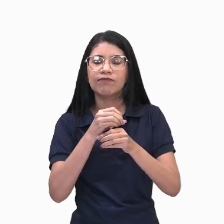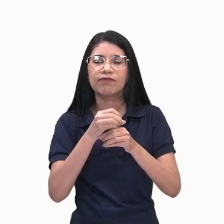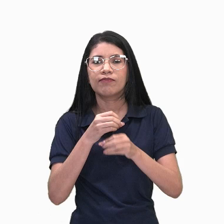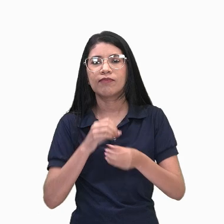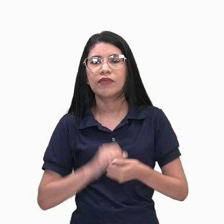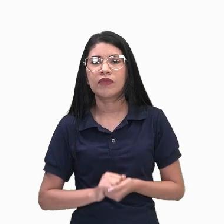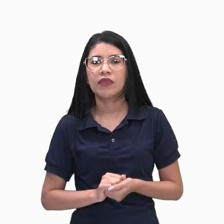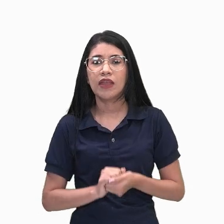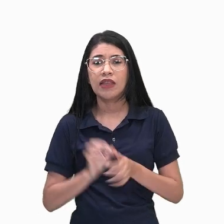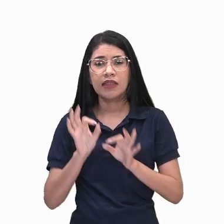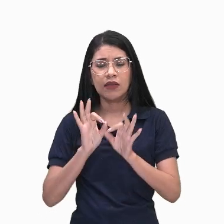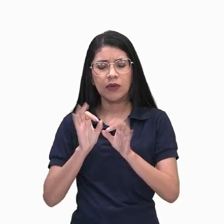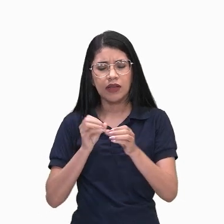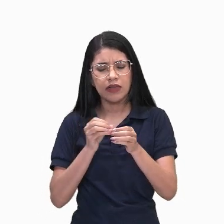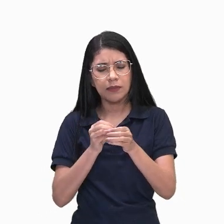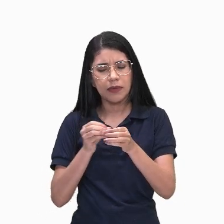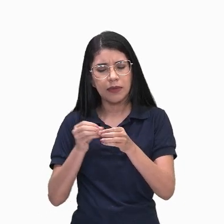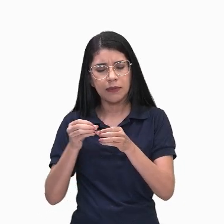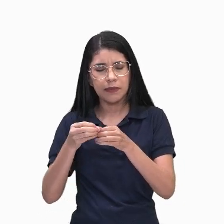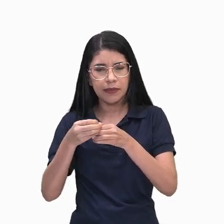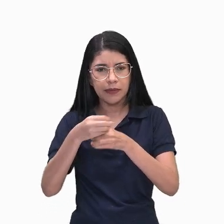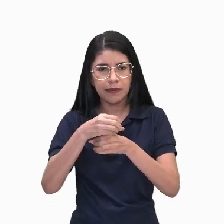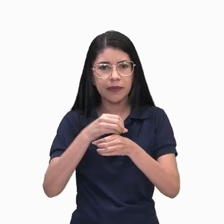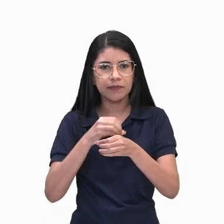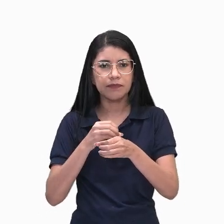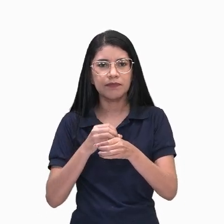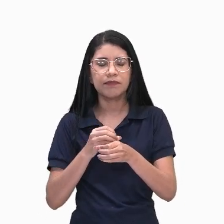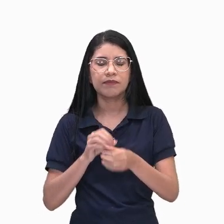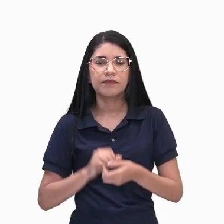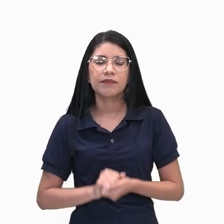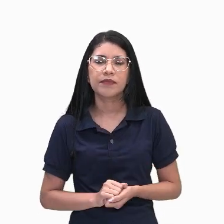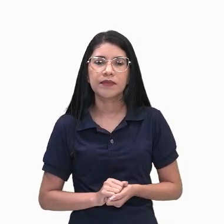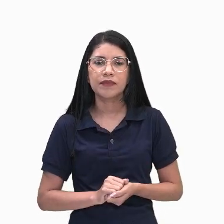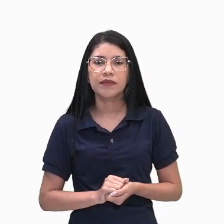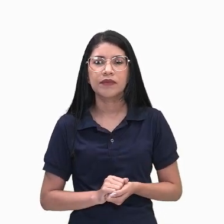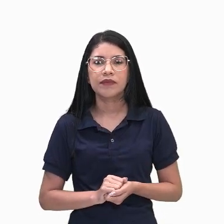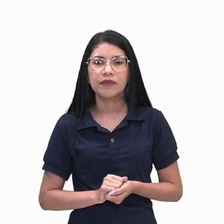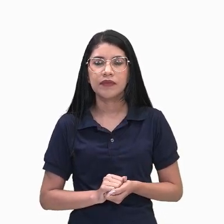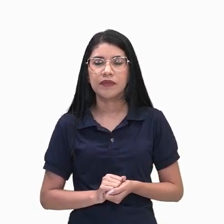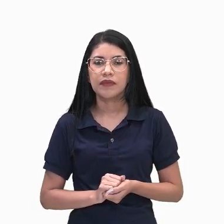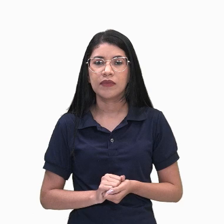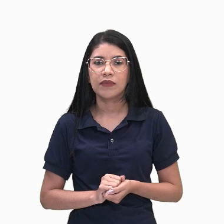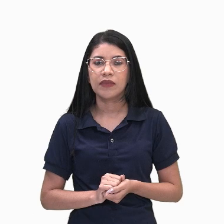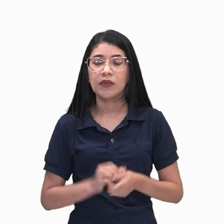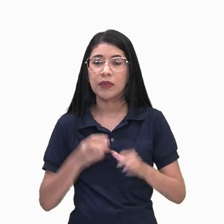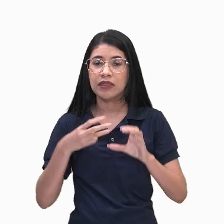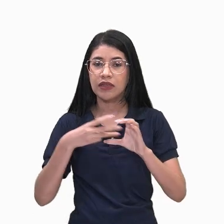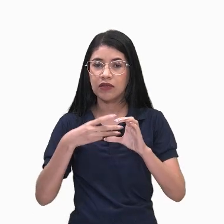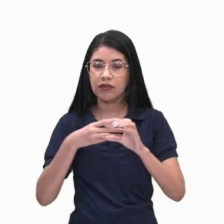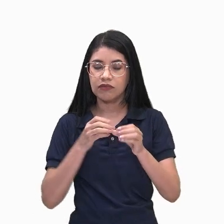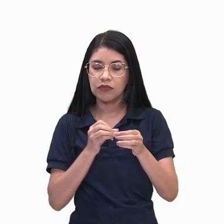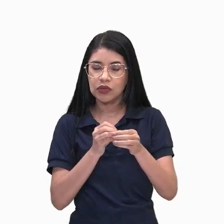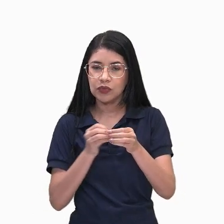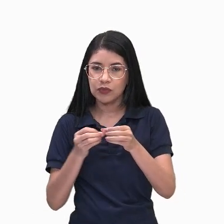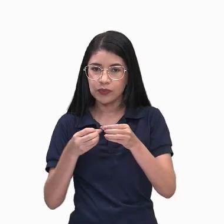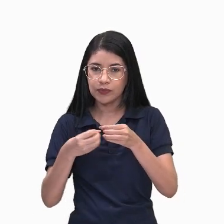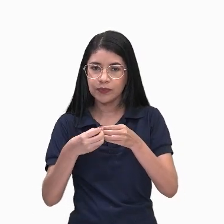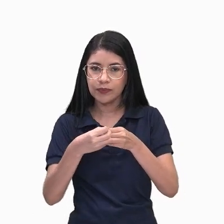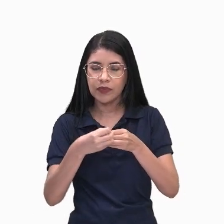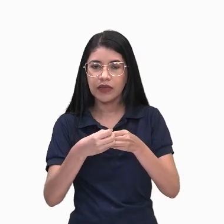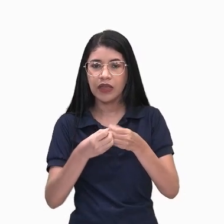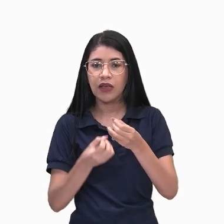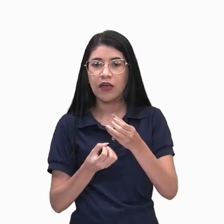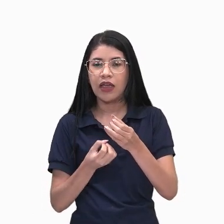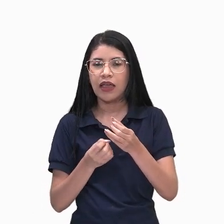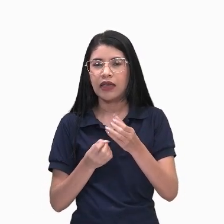justapostas quer dizer que elas estão bem próximas, bem unidas. Então, olha aí, as células estão muito próximas uma das outras, formando